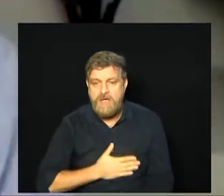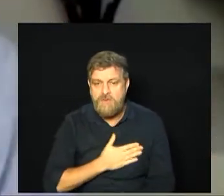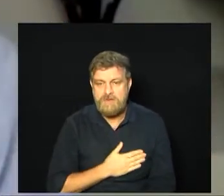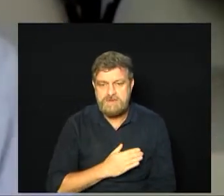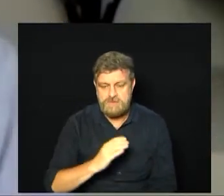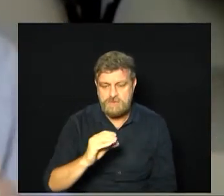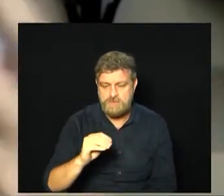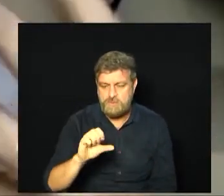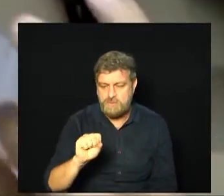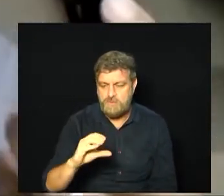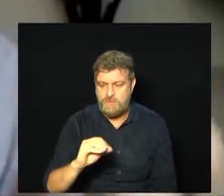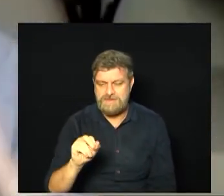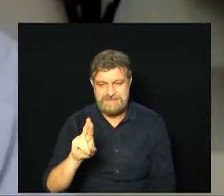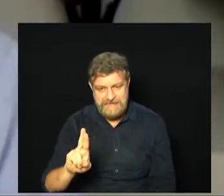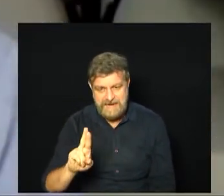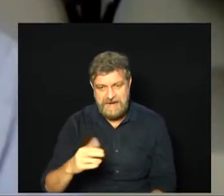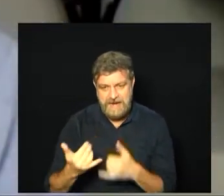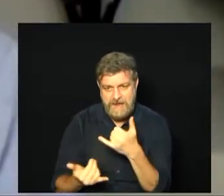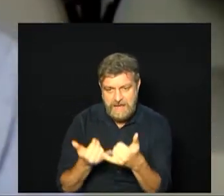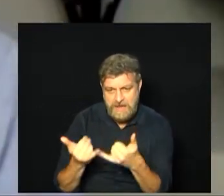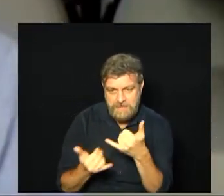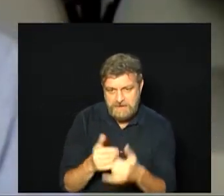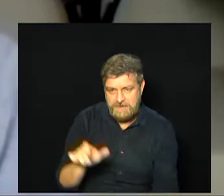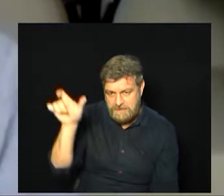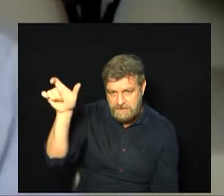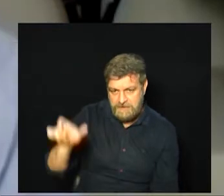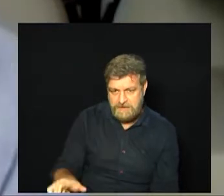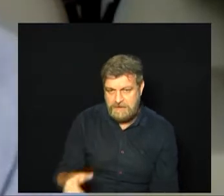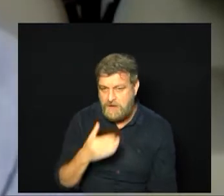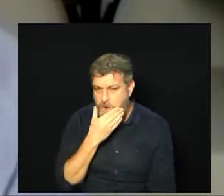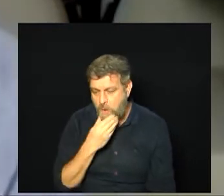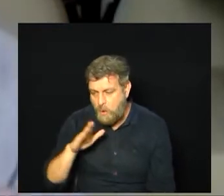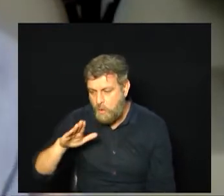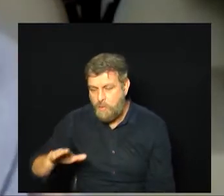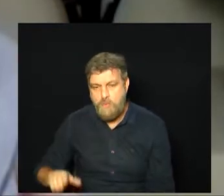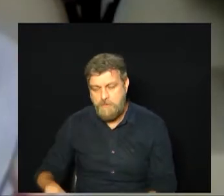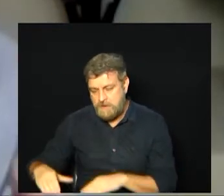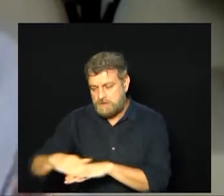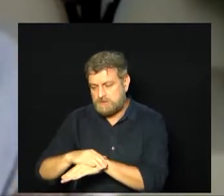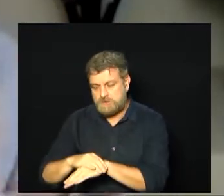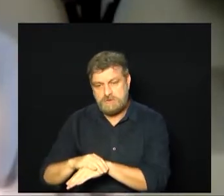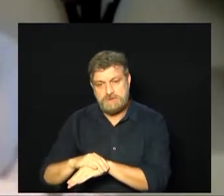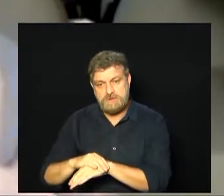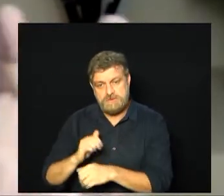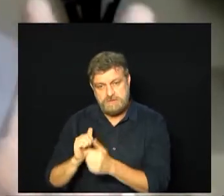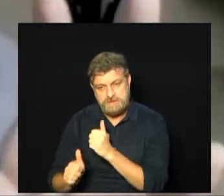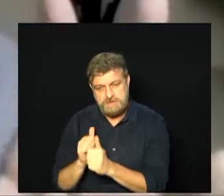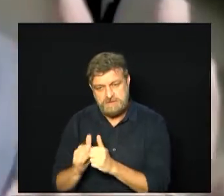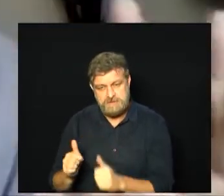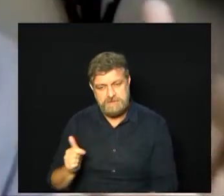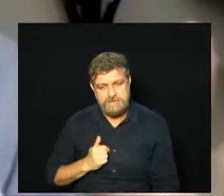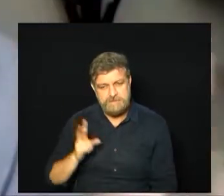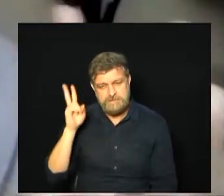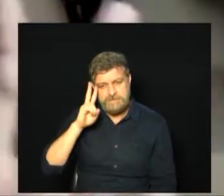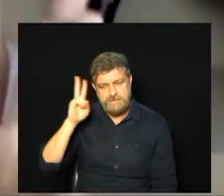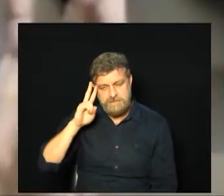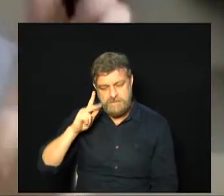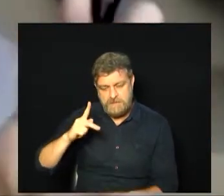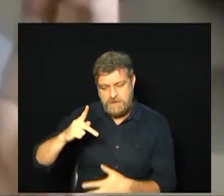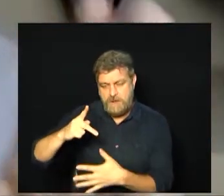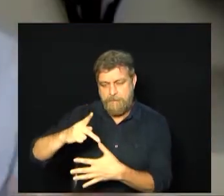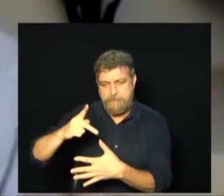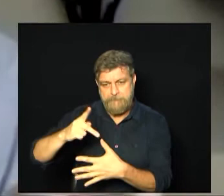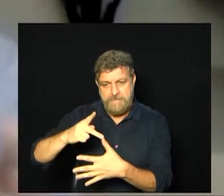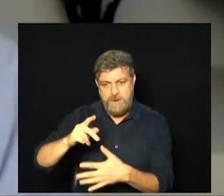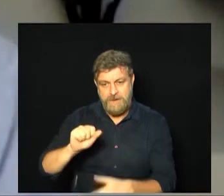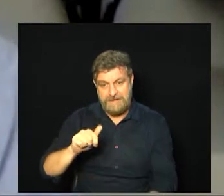Oscar, brinco que o menino de chuteiras, ele viaja no tempo. Aquela final do PAN de 87, que o Brasil ganhou